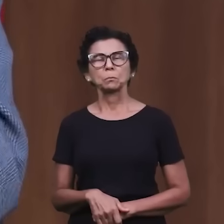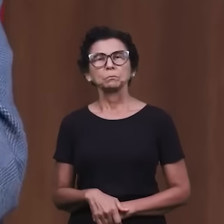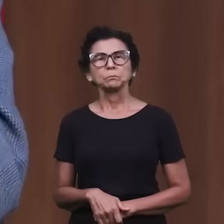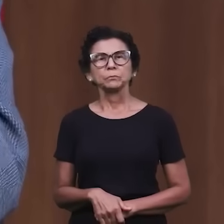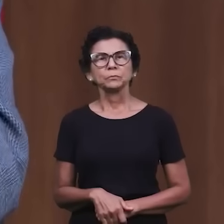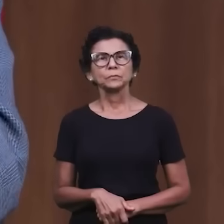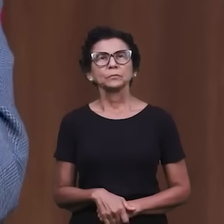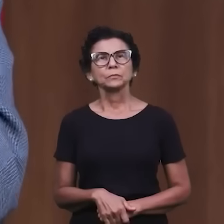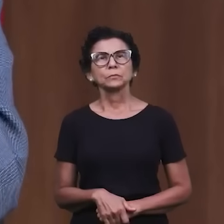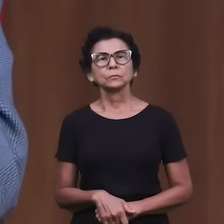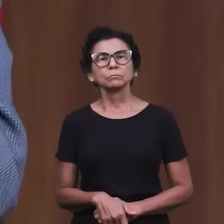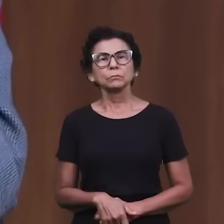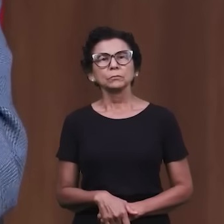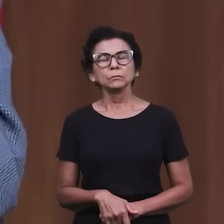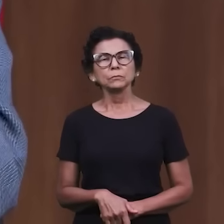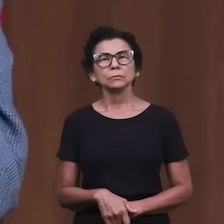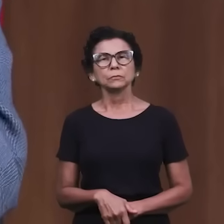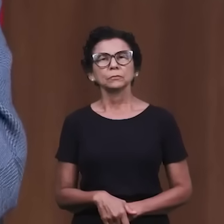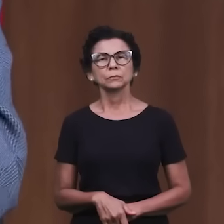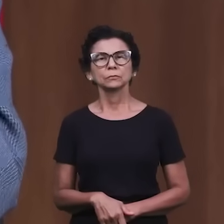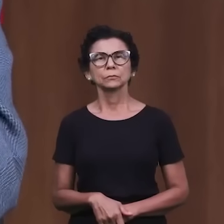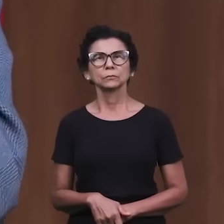programa, Sérgio,